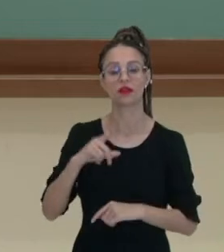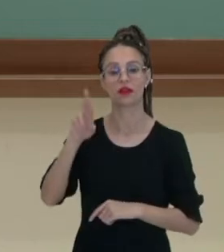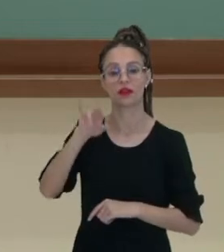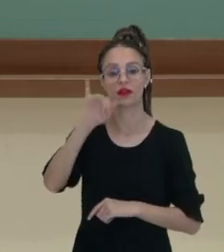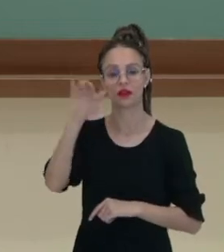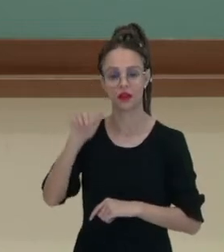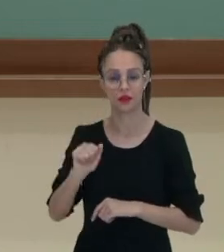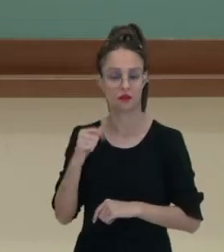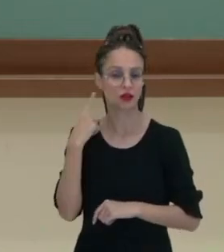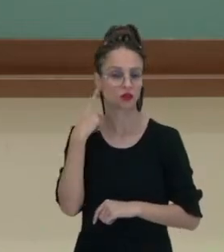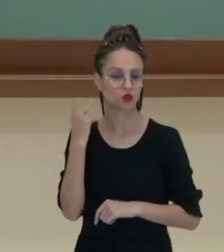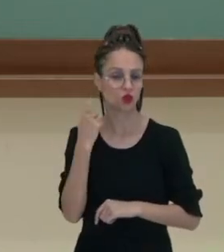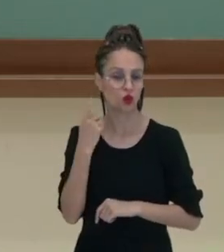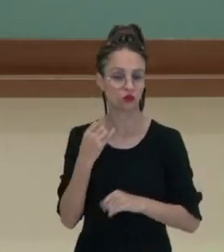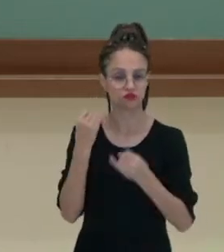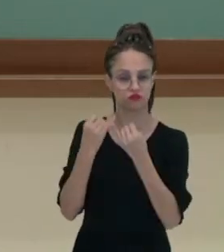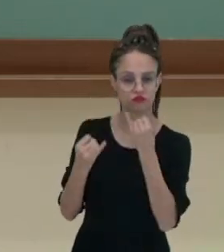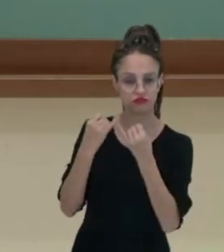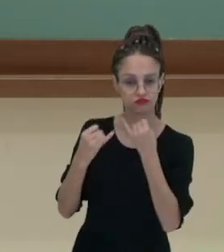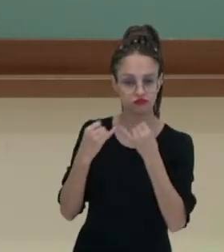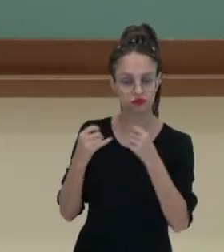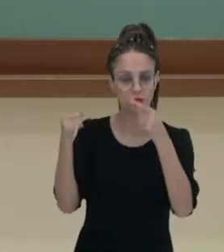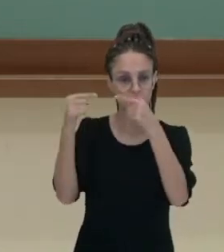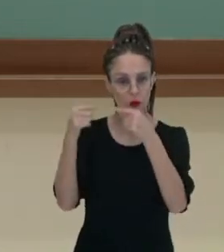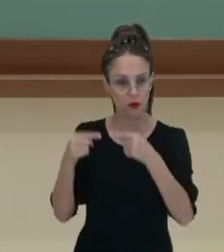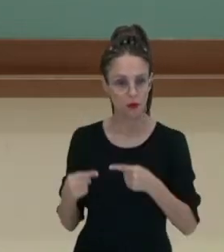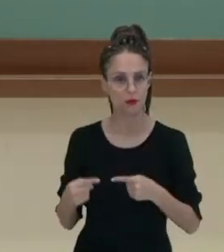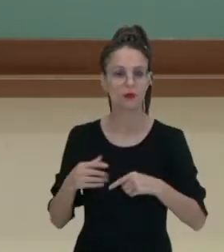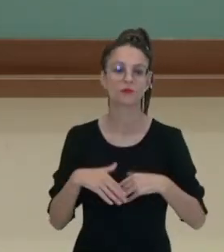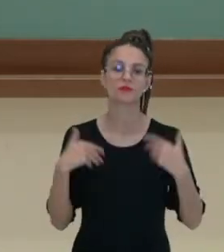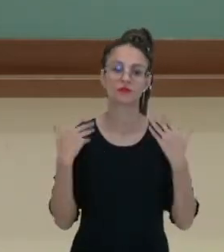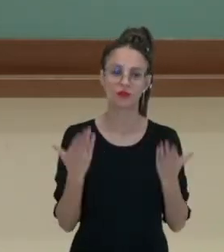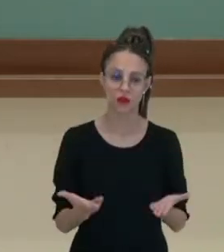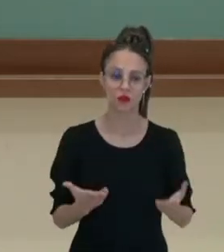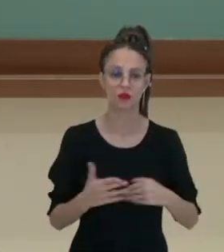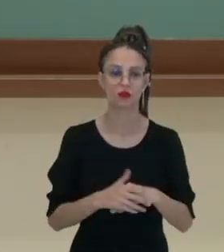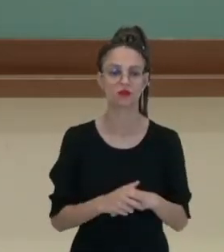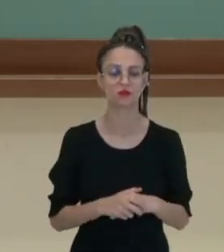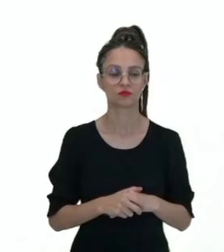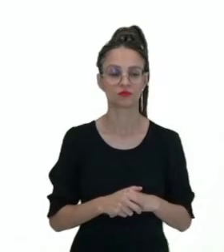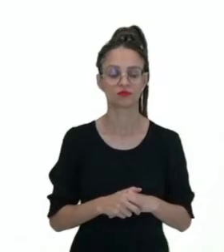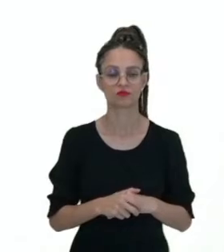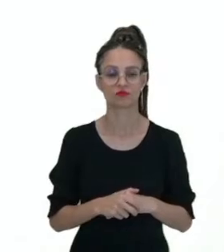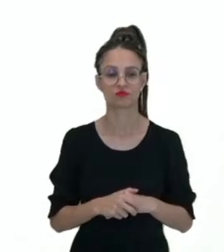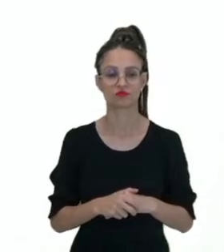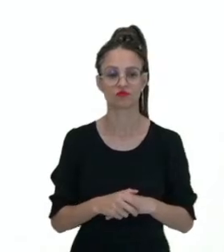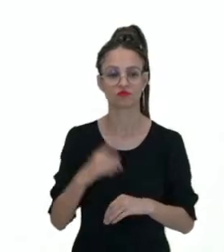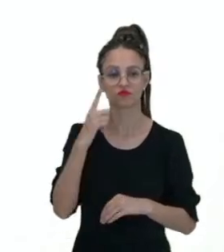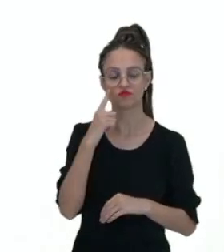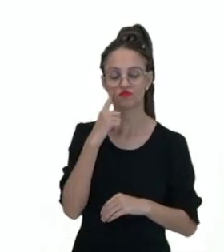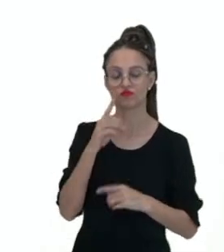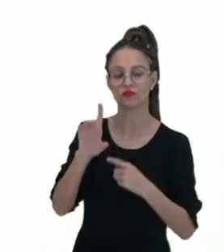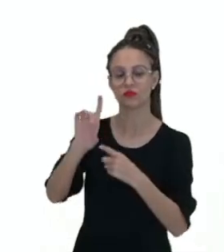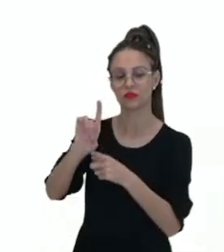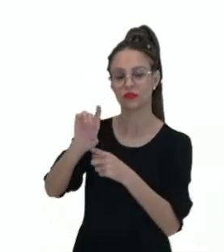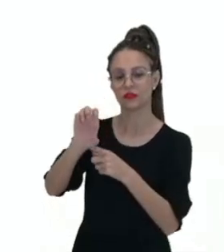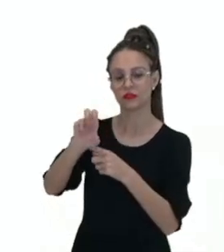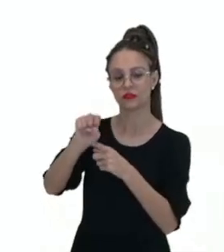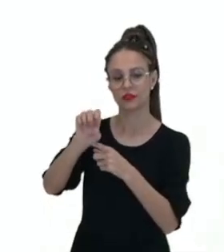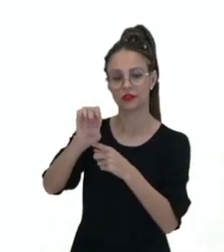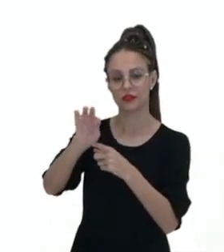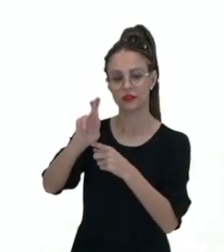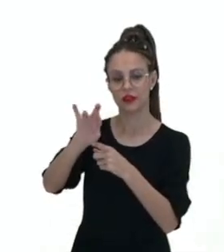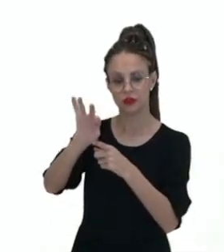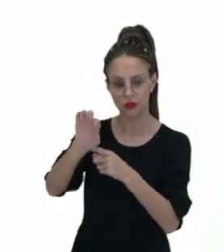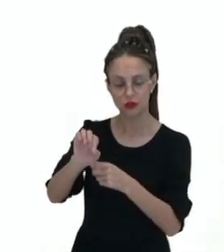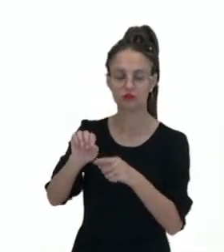Sons iguais ou semelhantes a partir da última sílaba tônica. Então, ó, deserto, coberto. Eu posso ter aqui